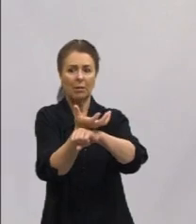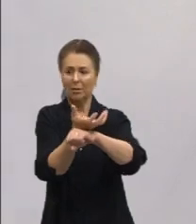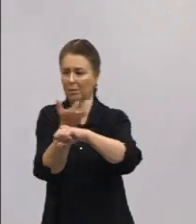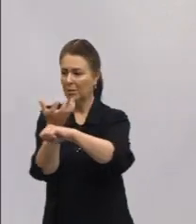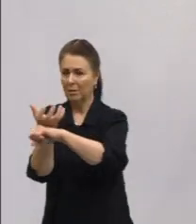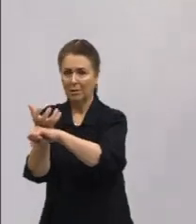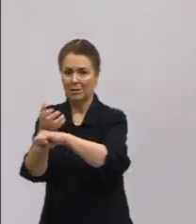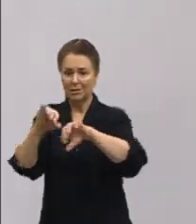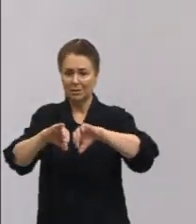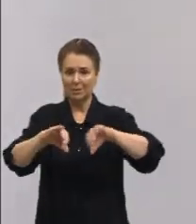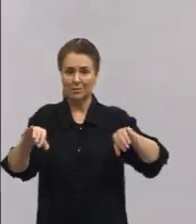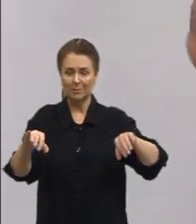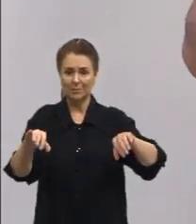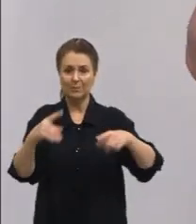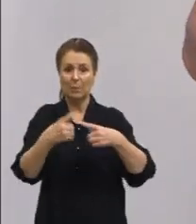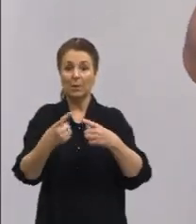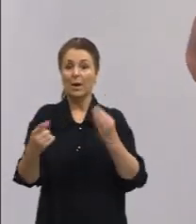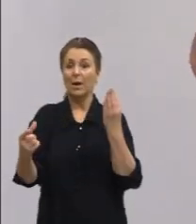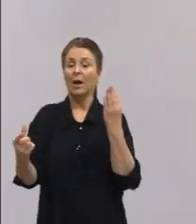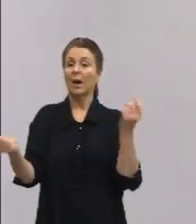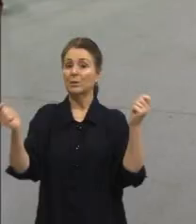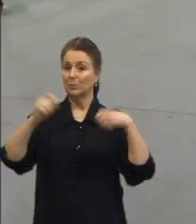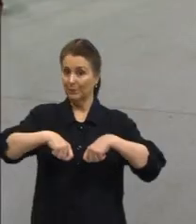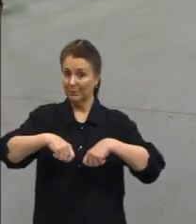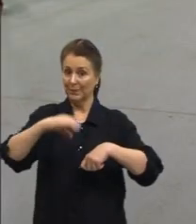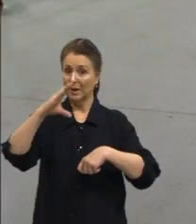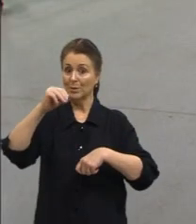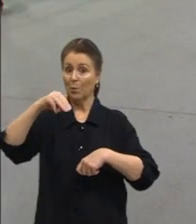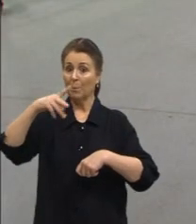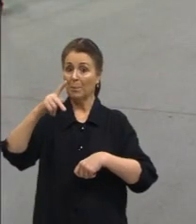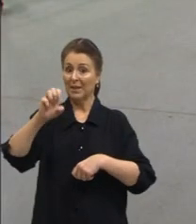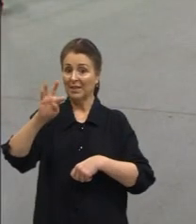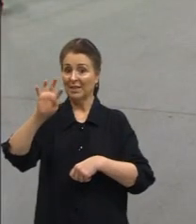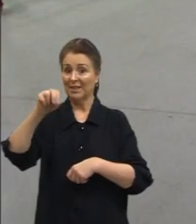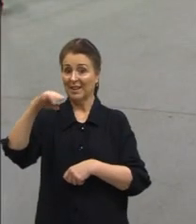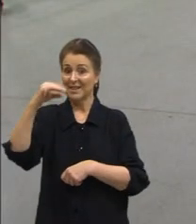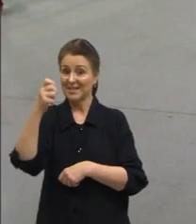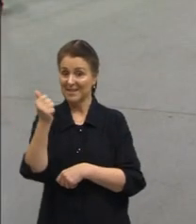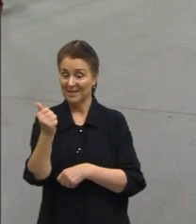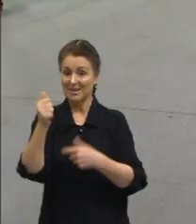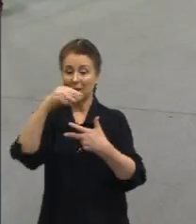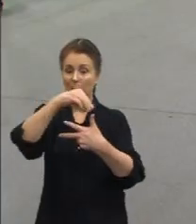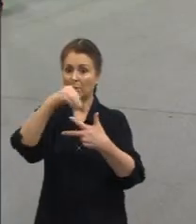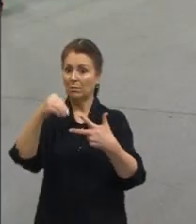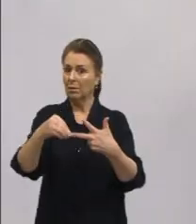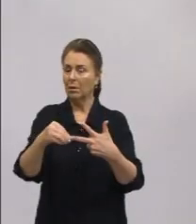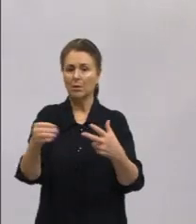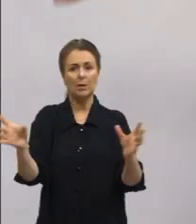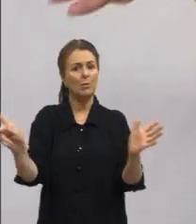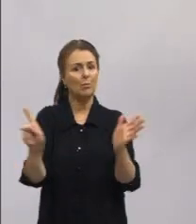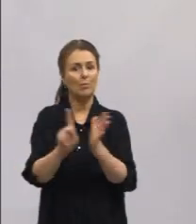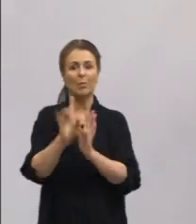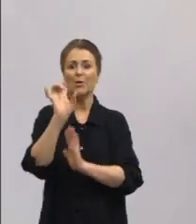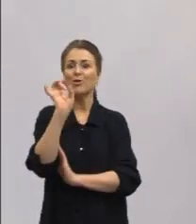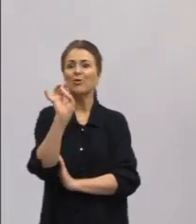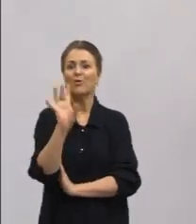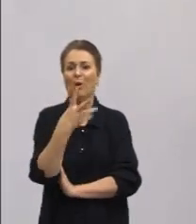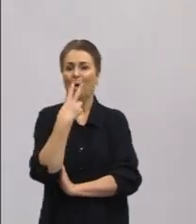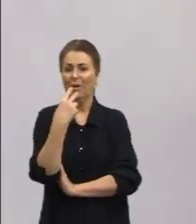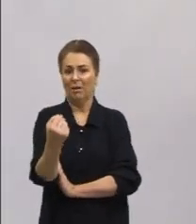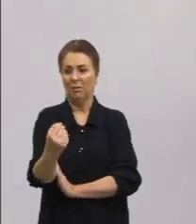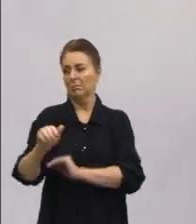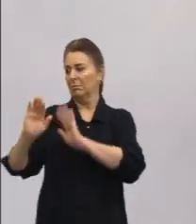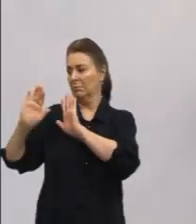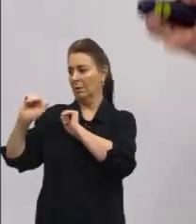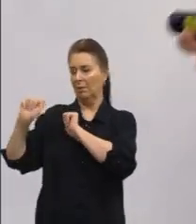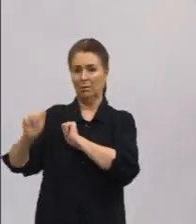porque as competências de fato do Enem elas não são específicas para o inglês para o espanhol para